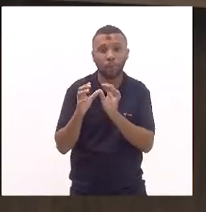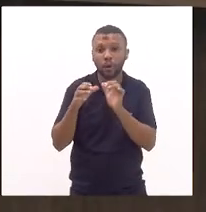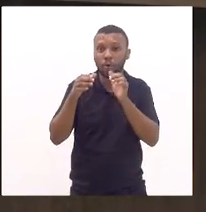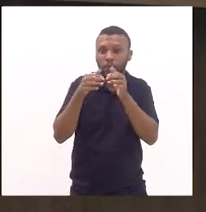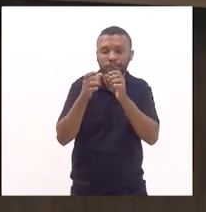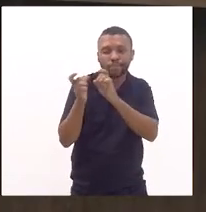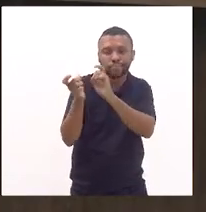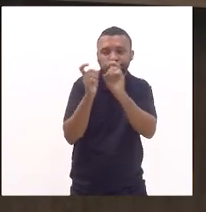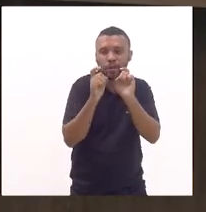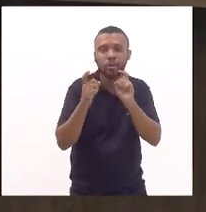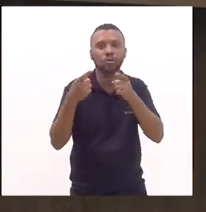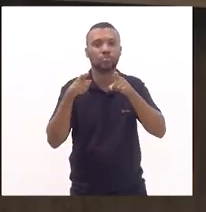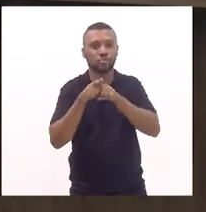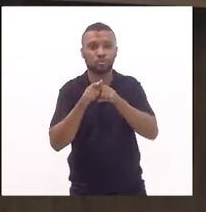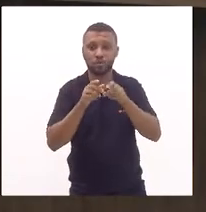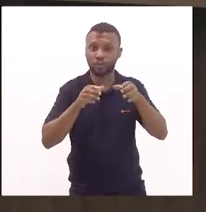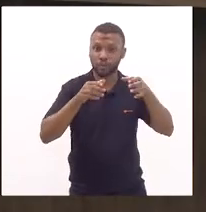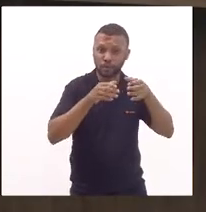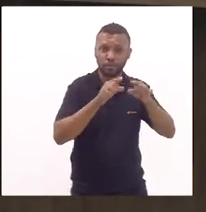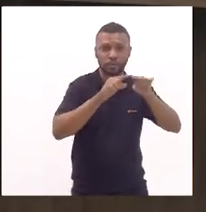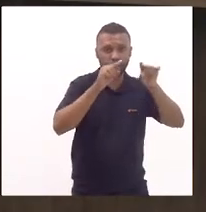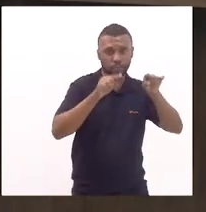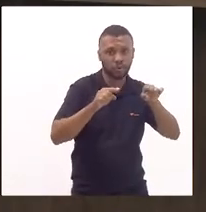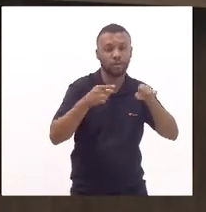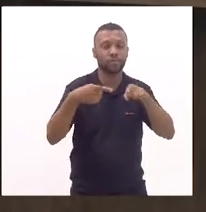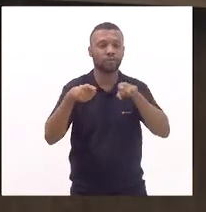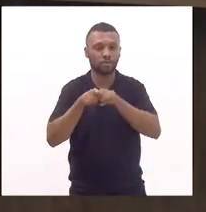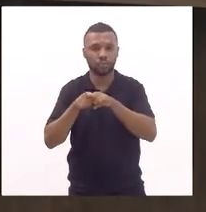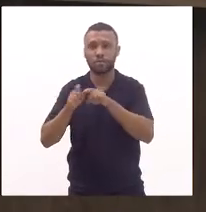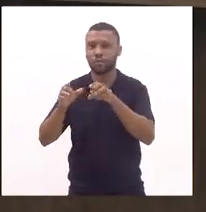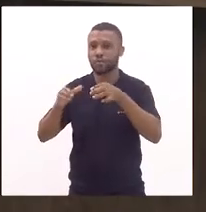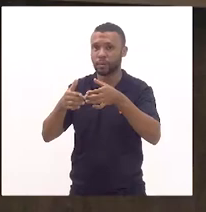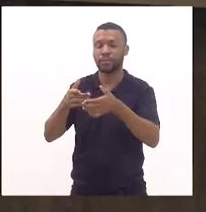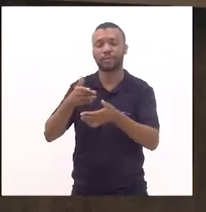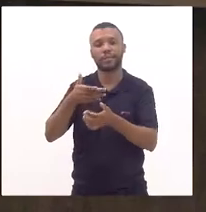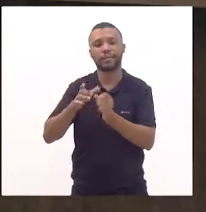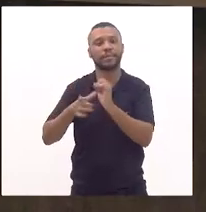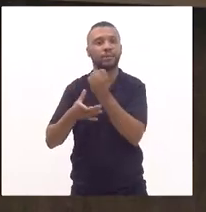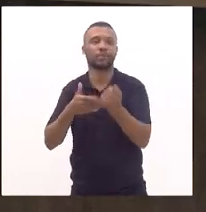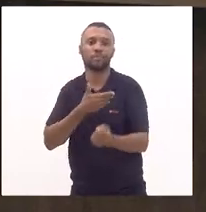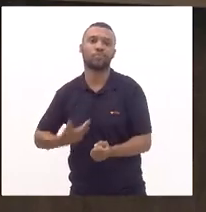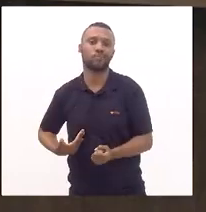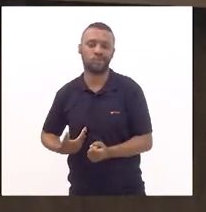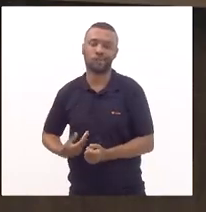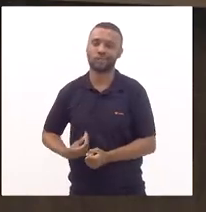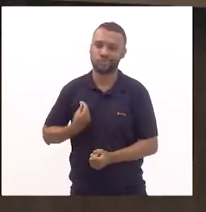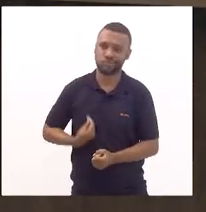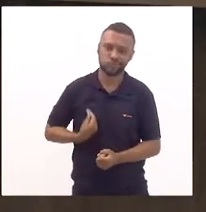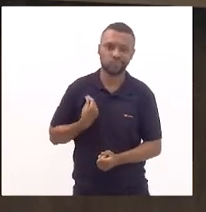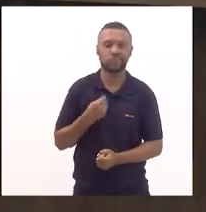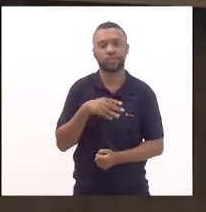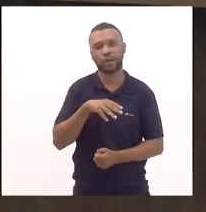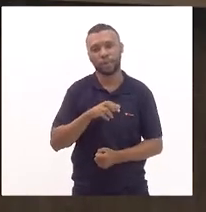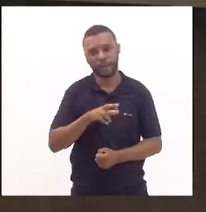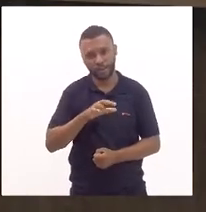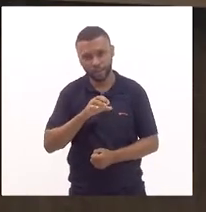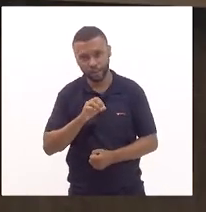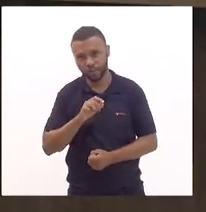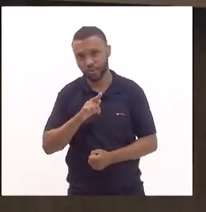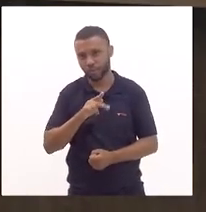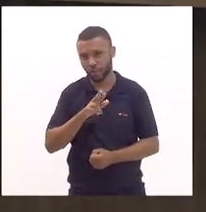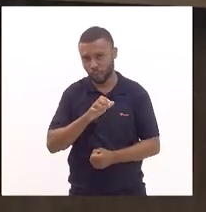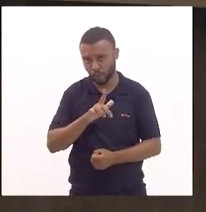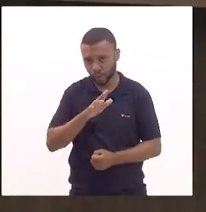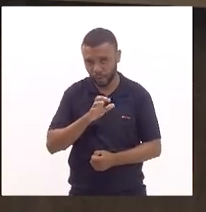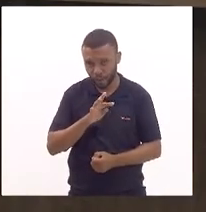uma reunião conjunta da Comissão de Servidores com a Comissão de Segurança Pública, com a presença dos deputados Márcio Galberto, deputada Marta